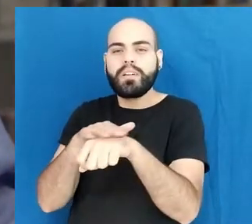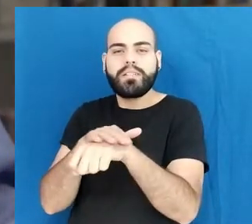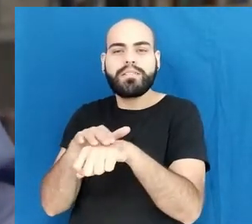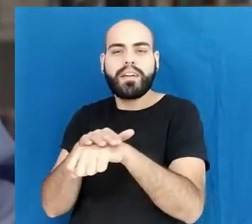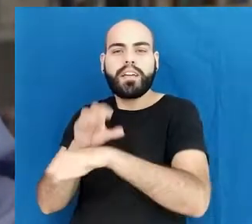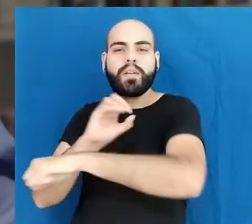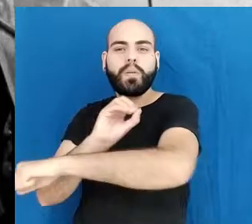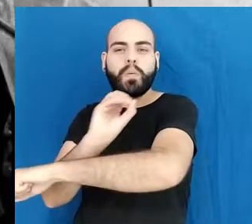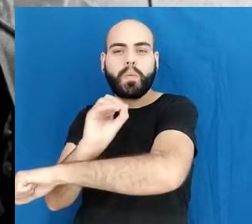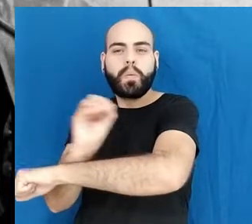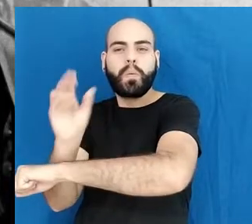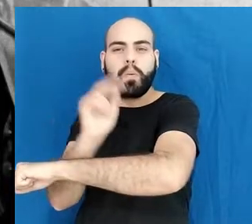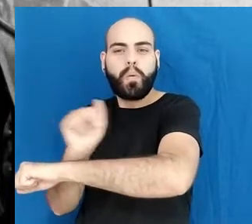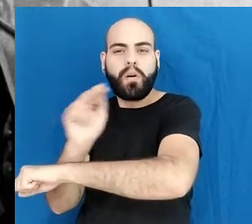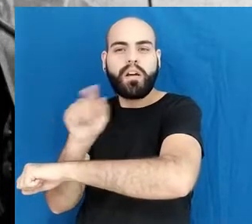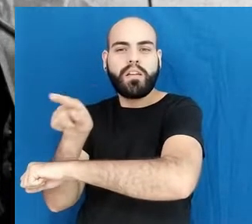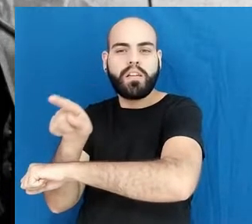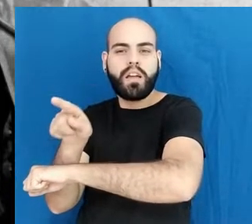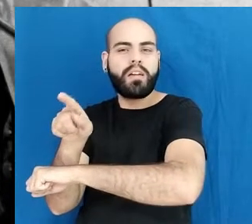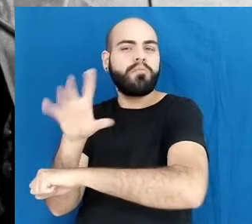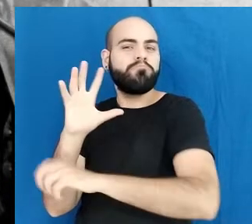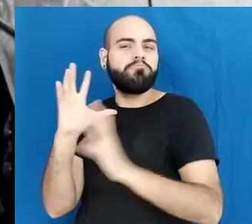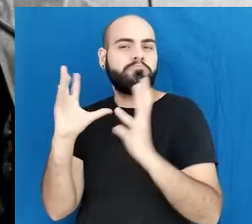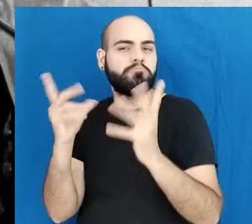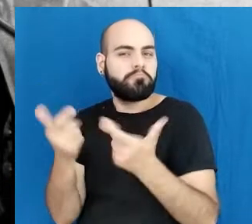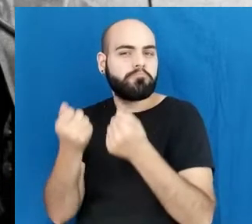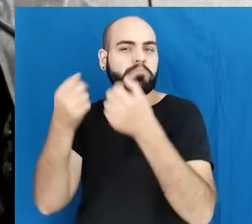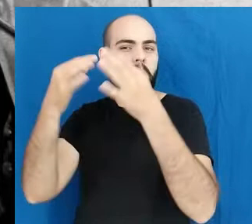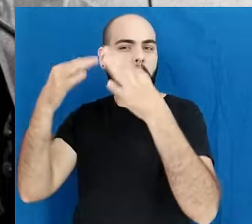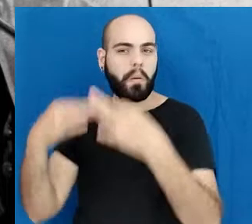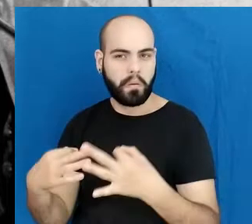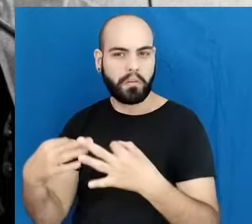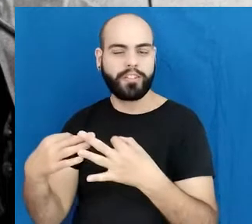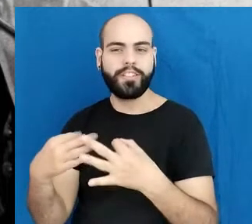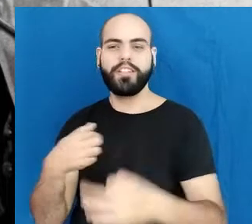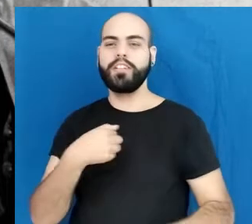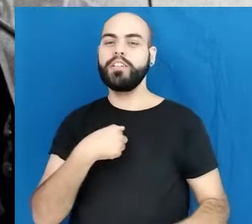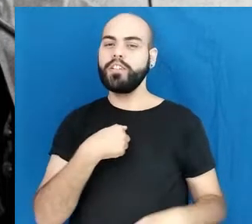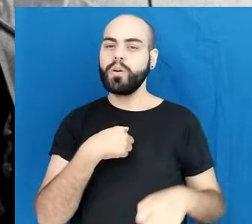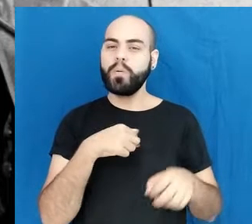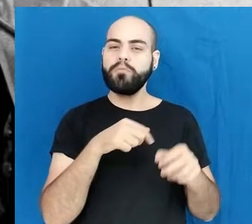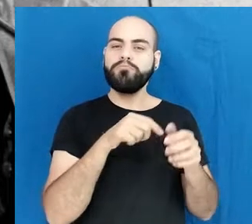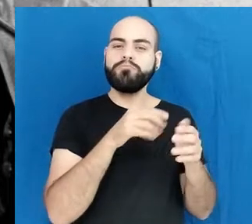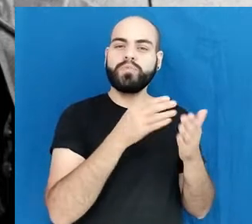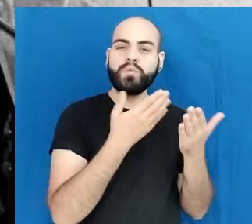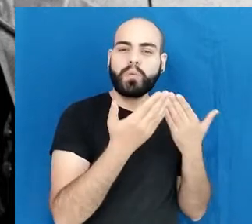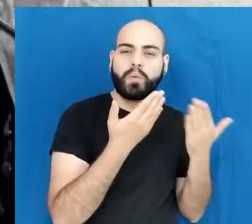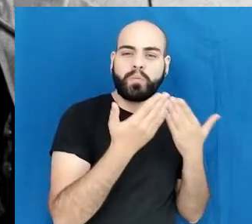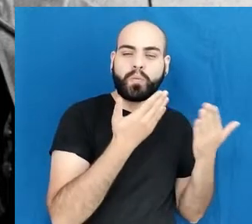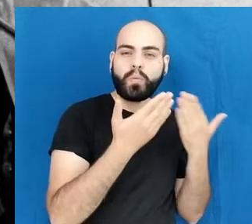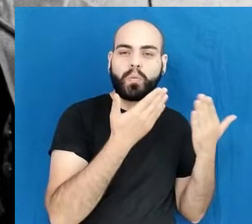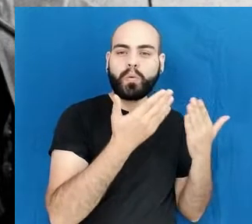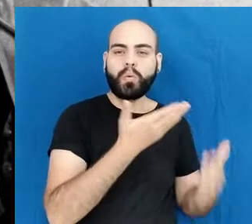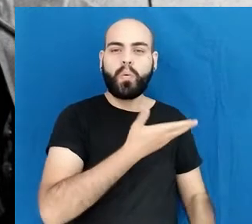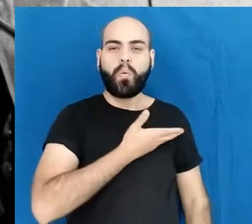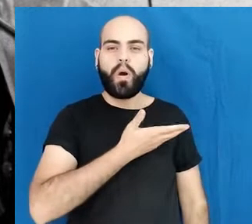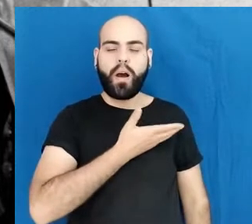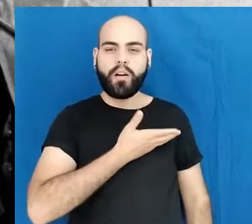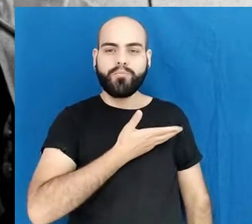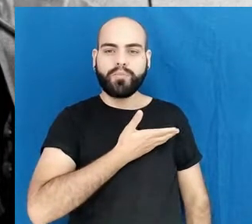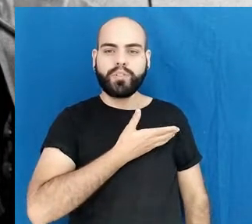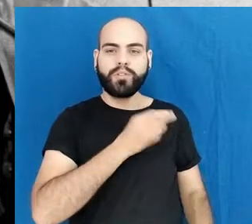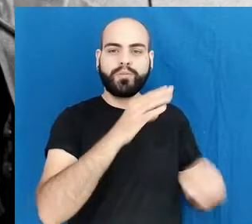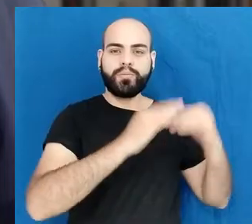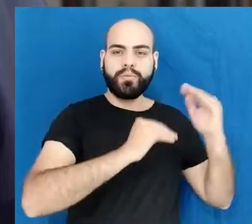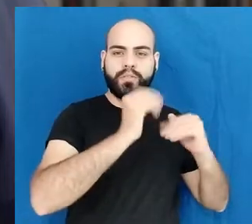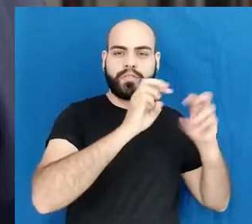era o FMG. Conversei com Oscar, ele achou a ideia ótima. Conversei com Pierre Catel, que já estava trabalhando aqui, é um